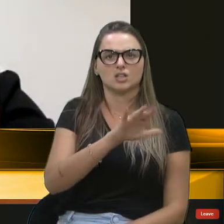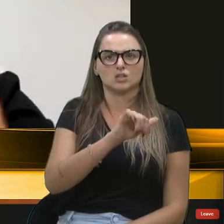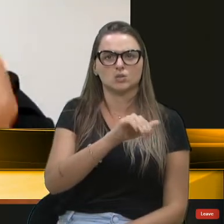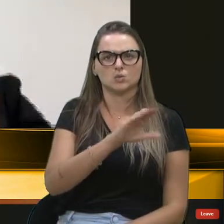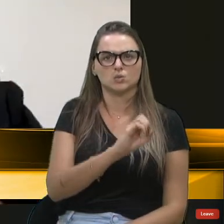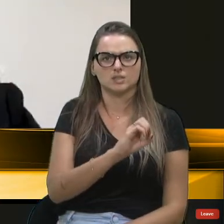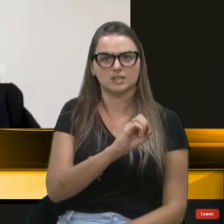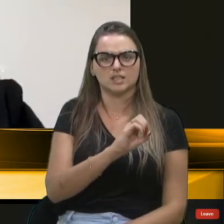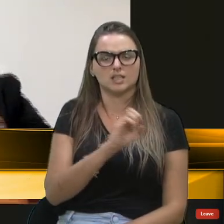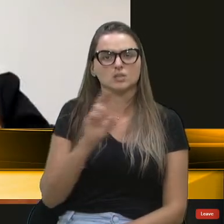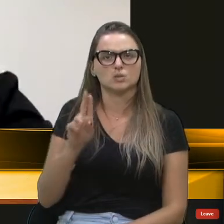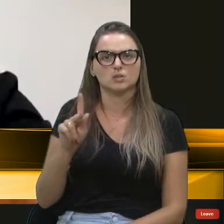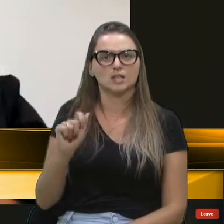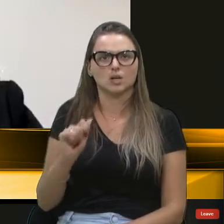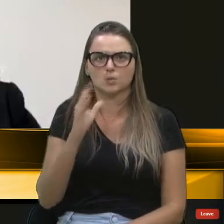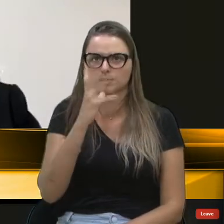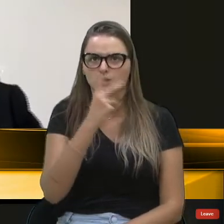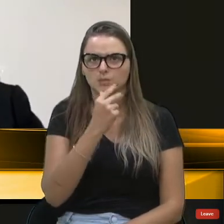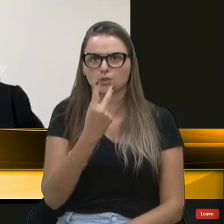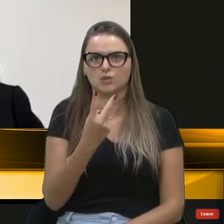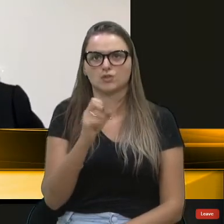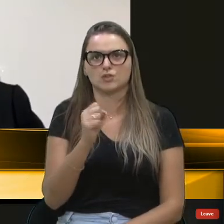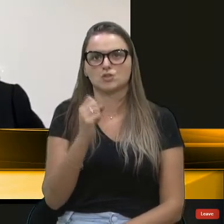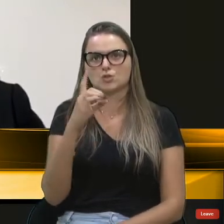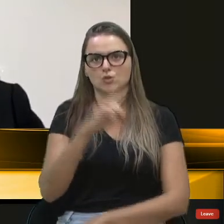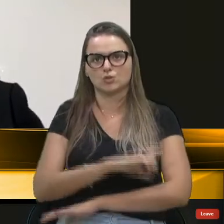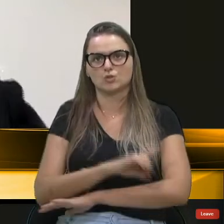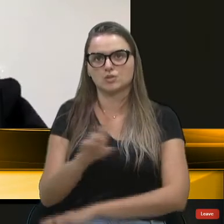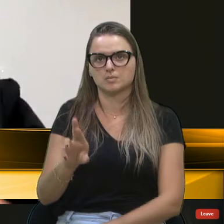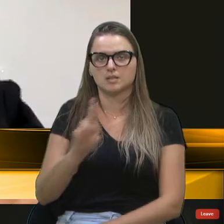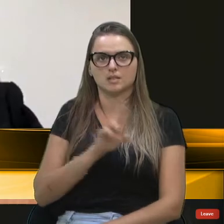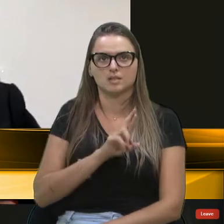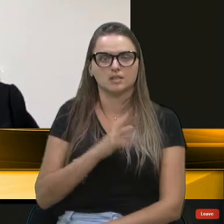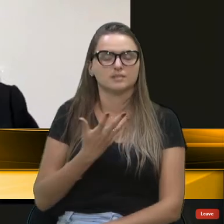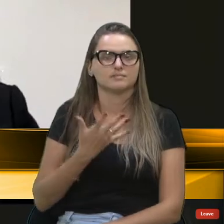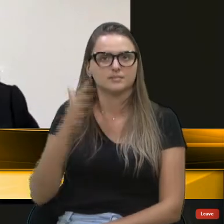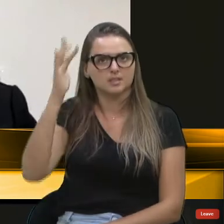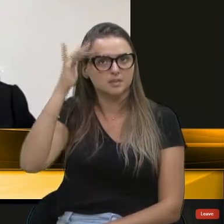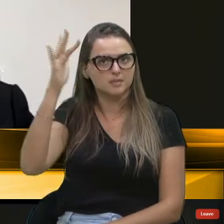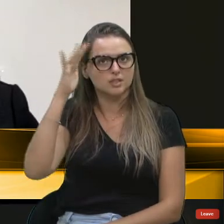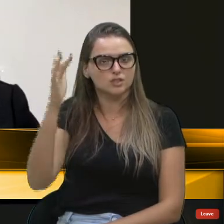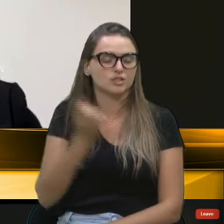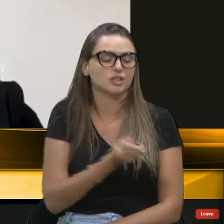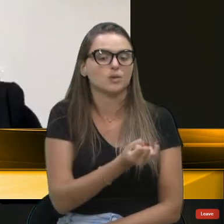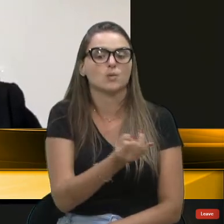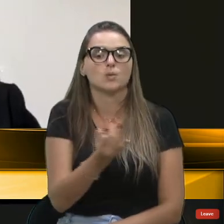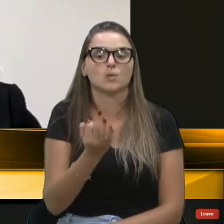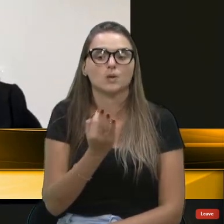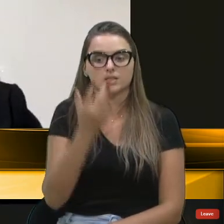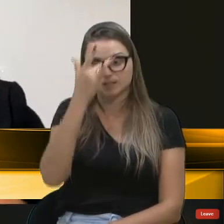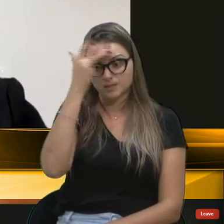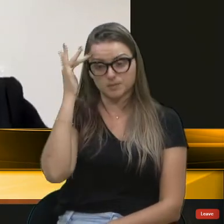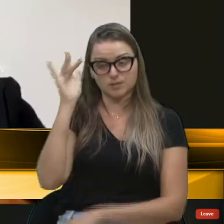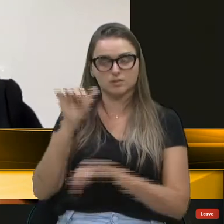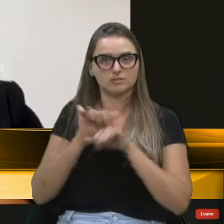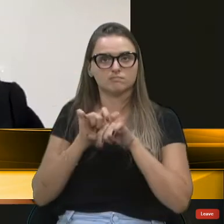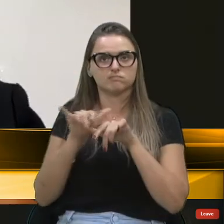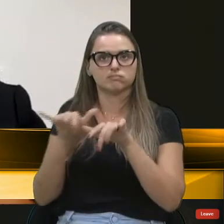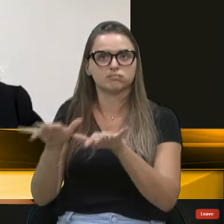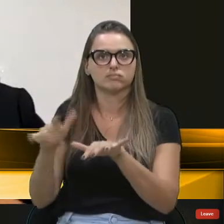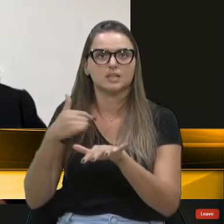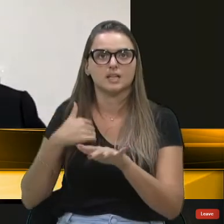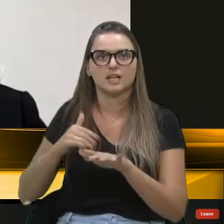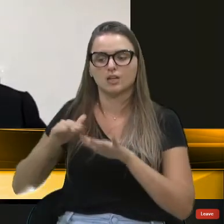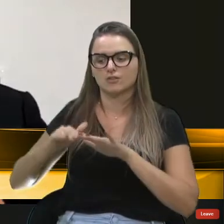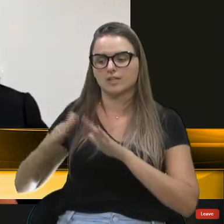teste dele na UPA, 28 dias demorou. Imagina para quantas pessoas passou o vírus. Eu fiquei em casa porque